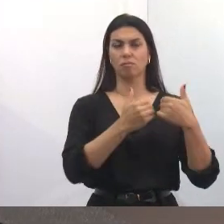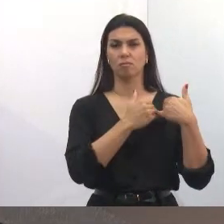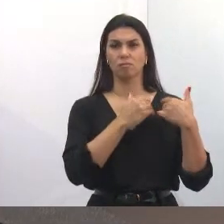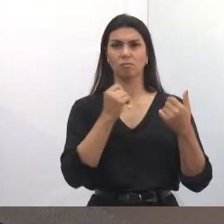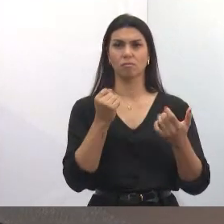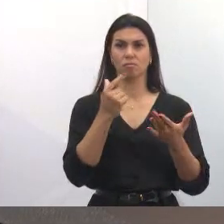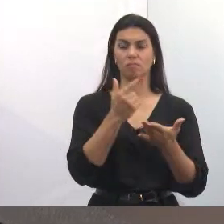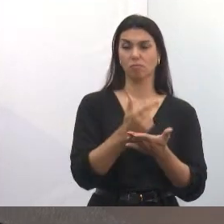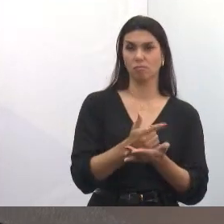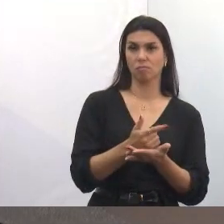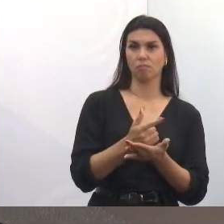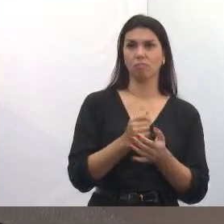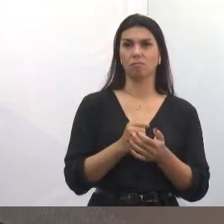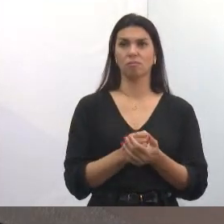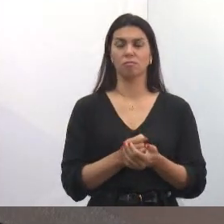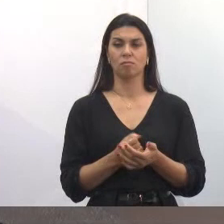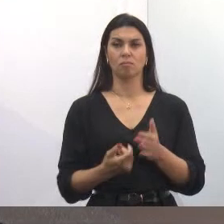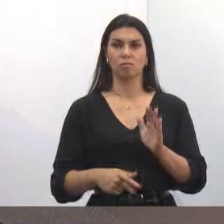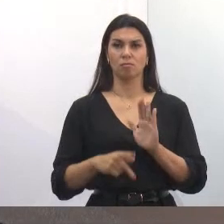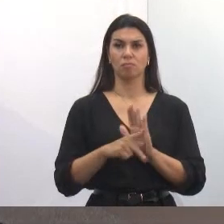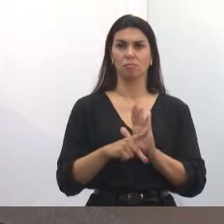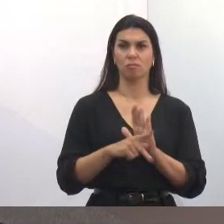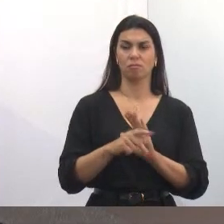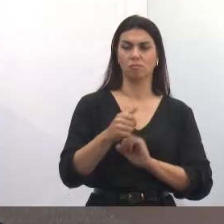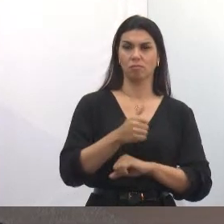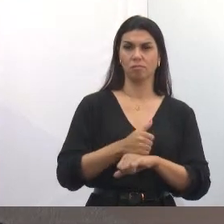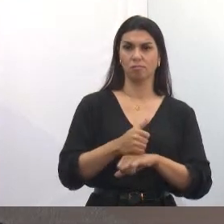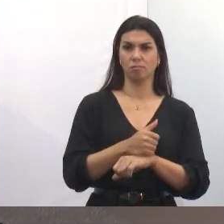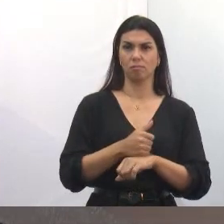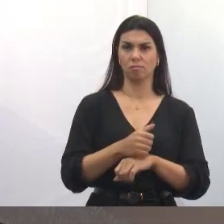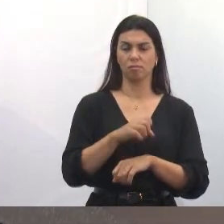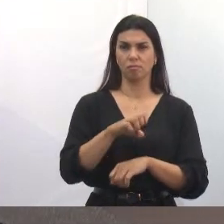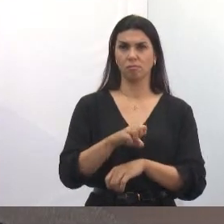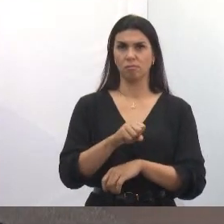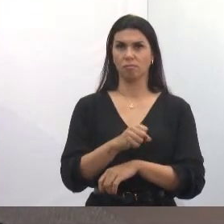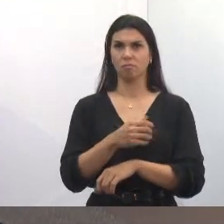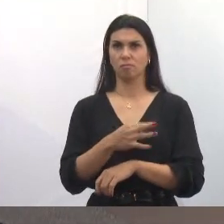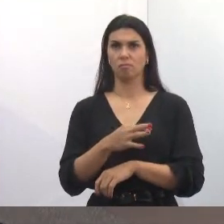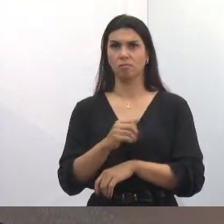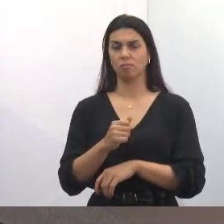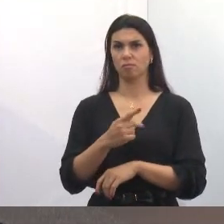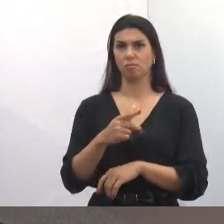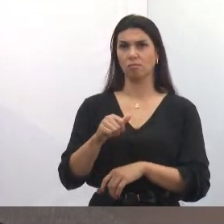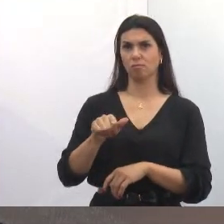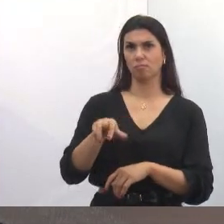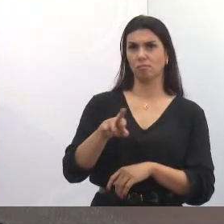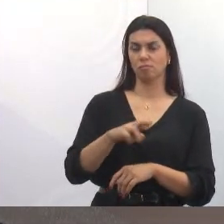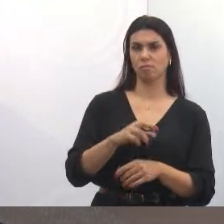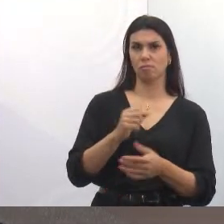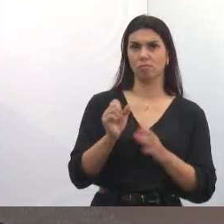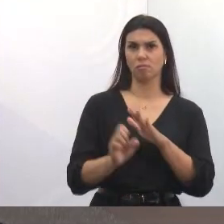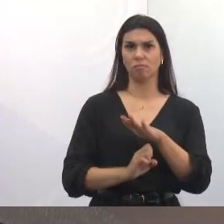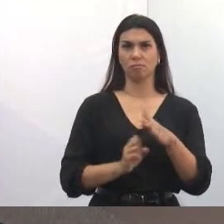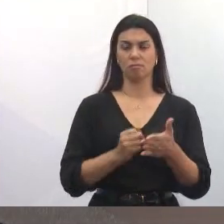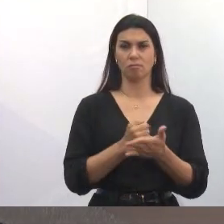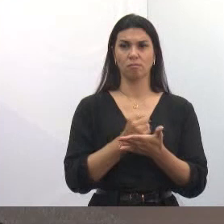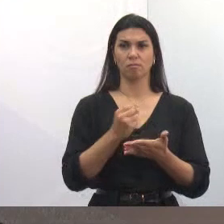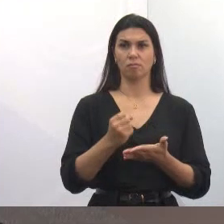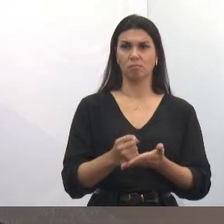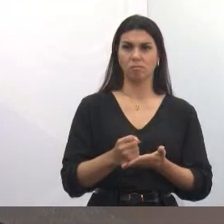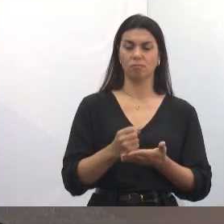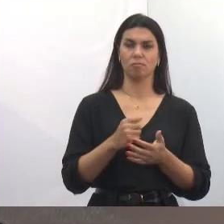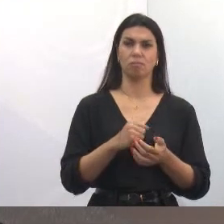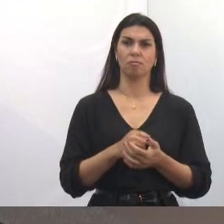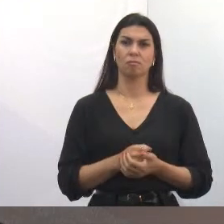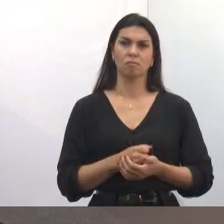dos mesmos, a Estalpar ou a Prefeitura Municipal de Jacareí? Resposta, a empresa contratada, Aeroparque Sistema